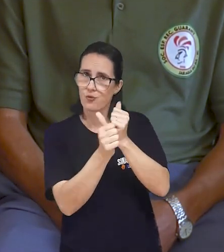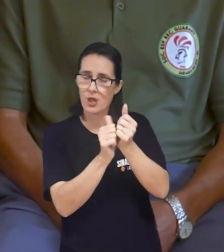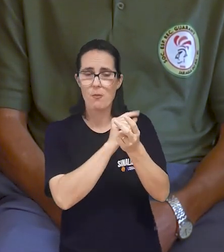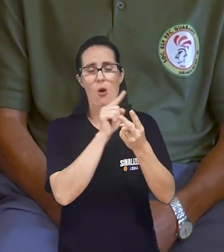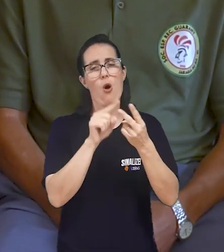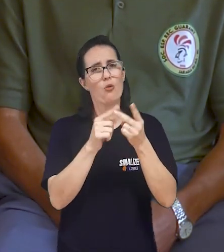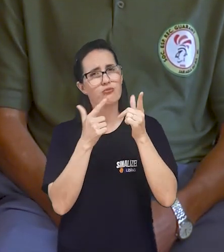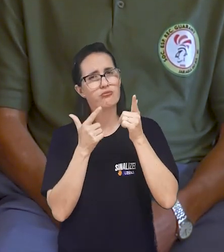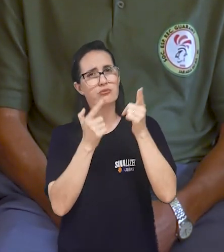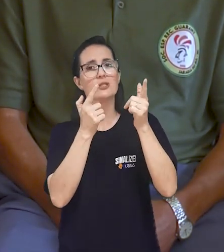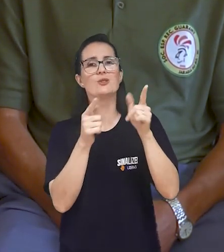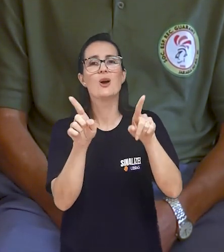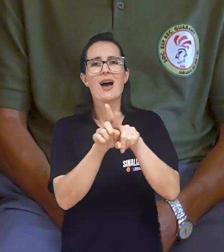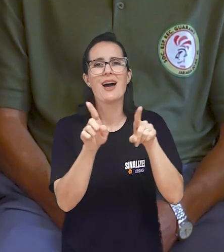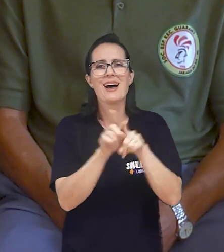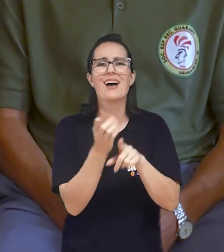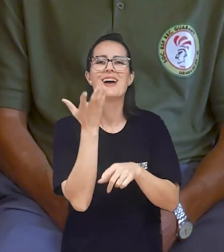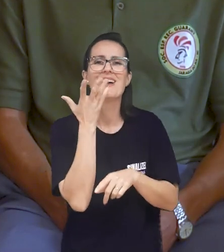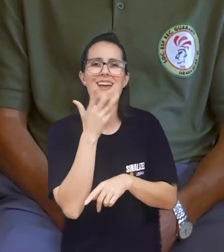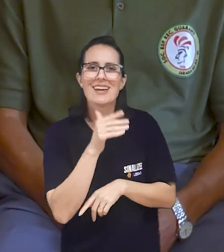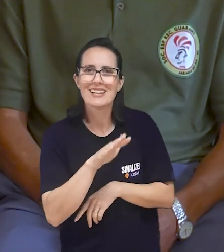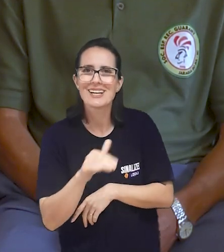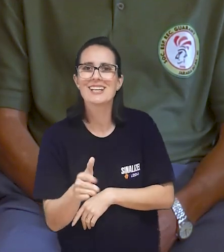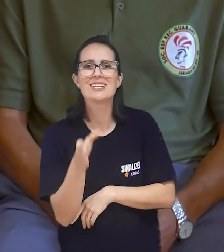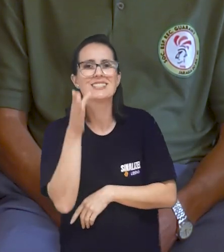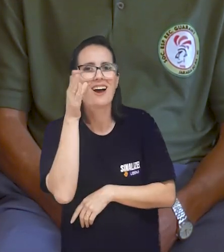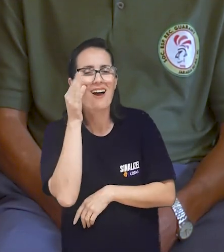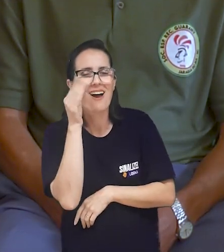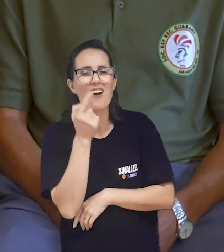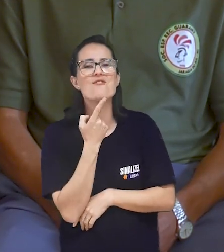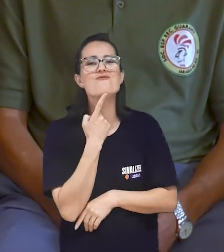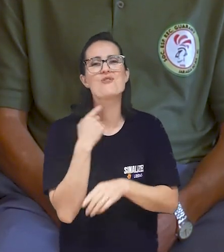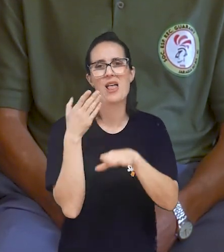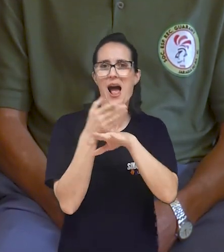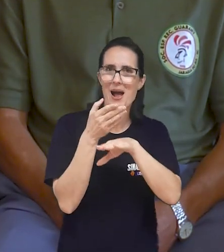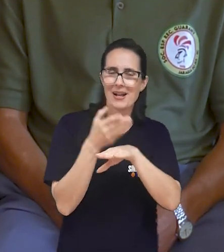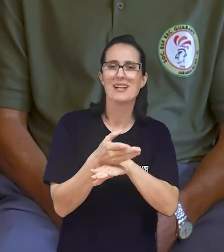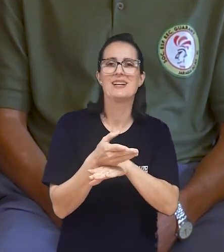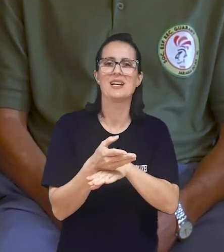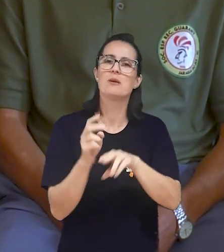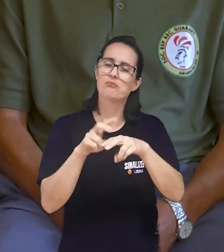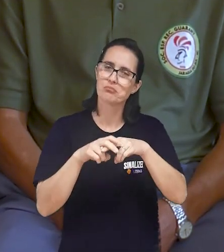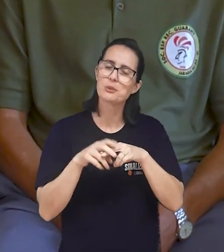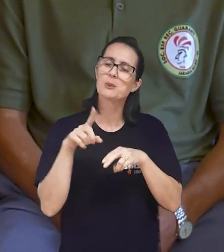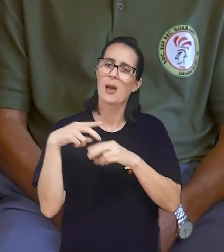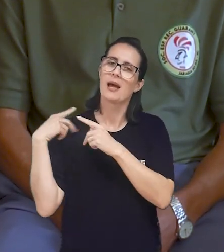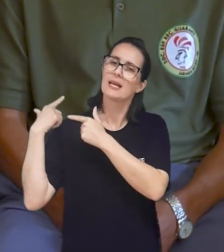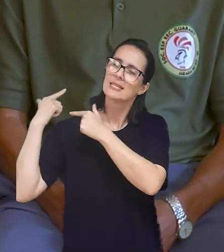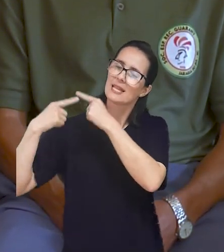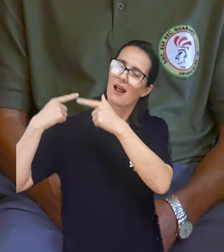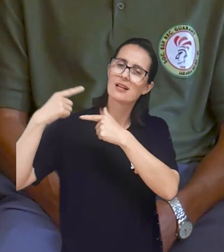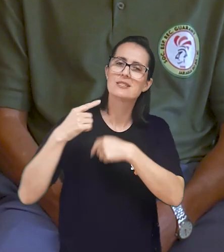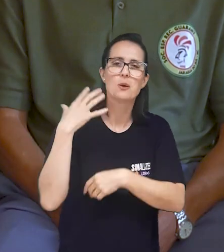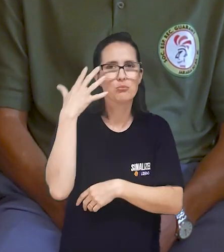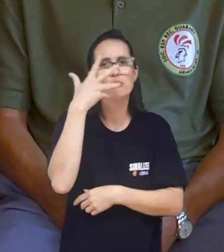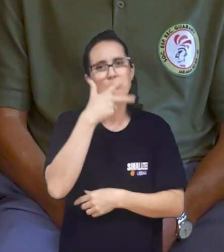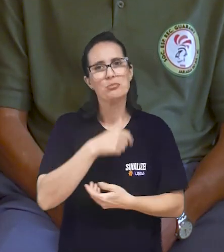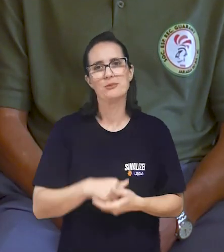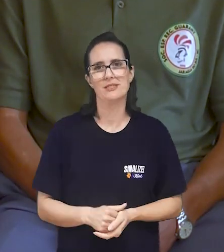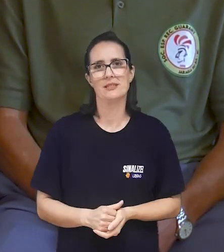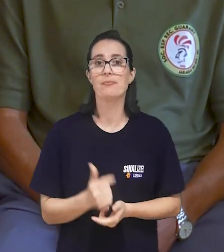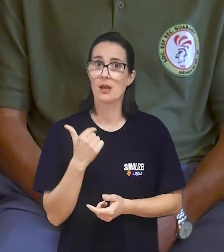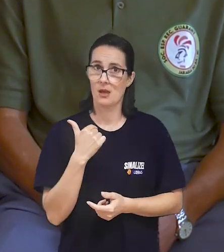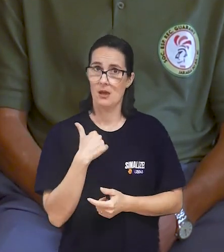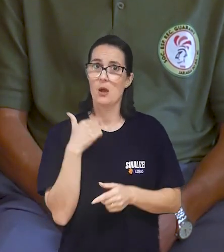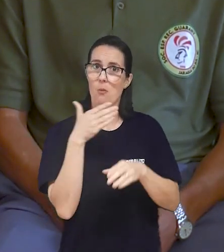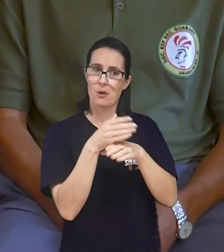gente consegue trazer as crianças a também virem participar. E acho que é uma tradição muito bonita isso aí. Que